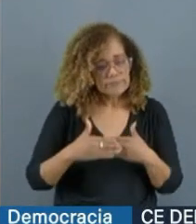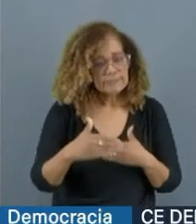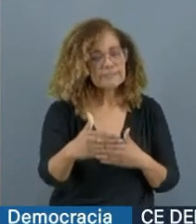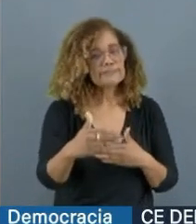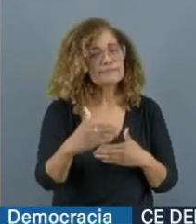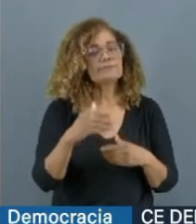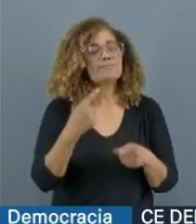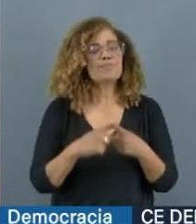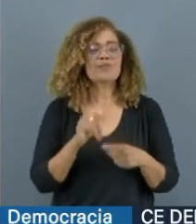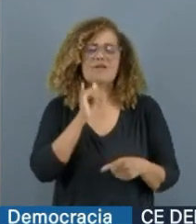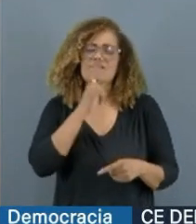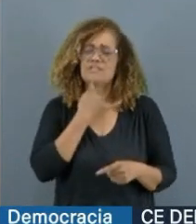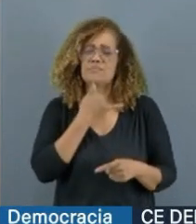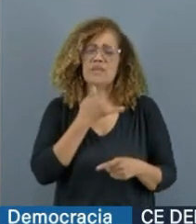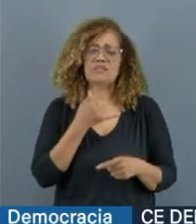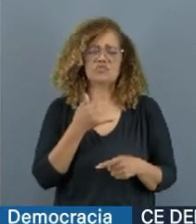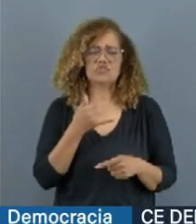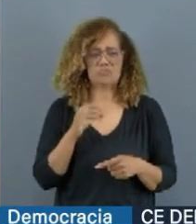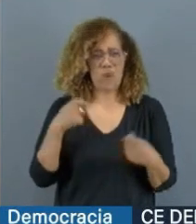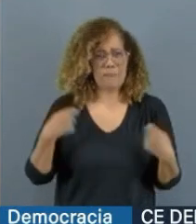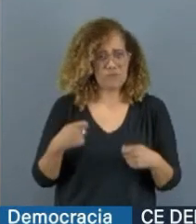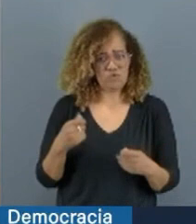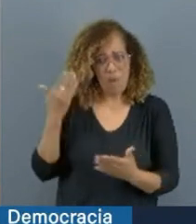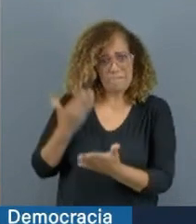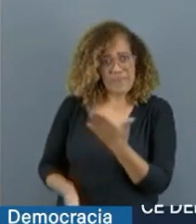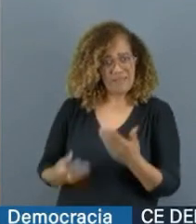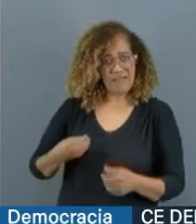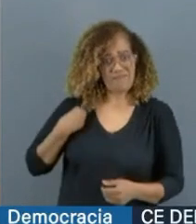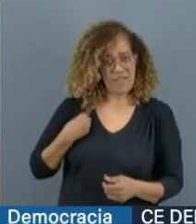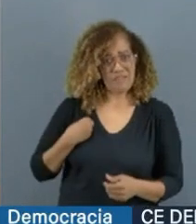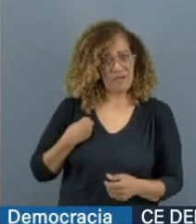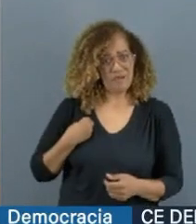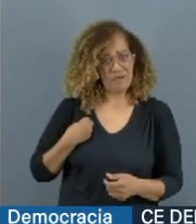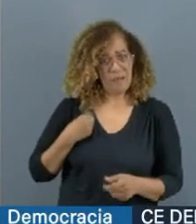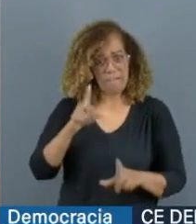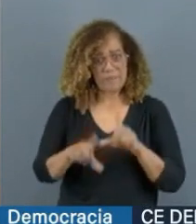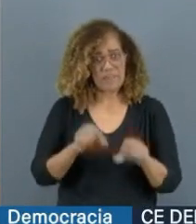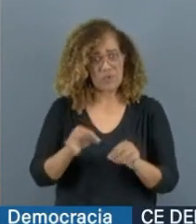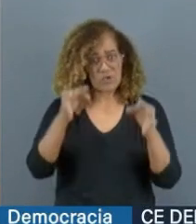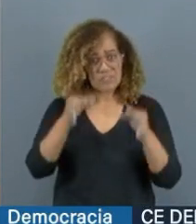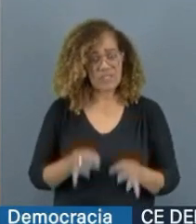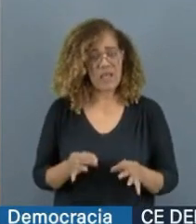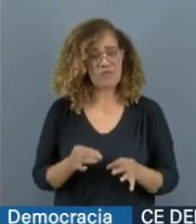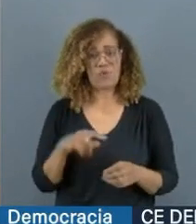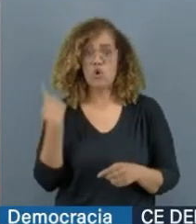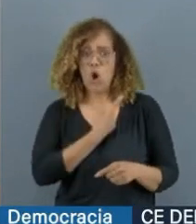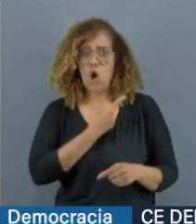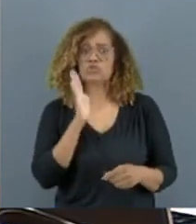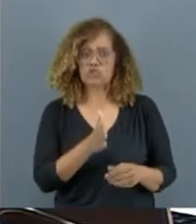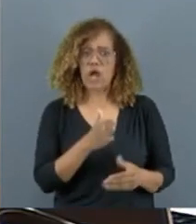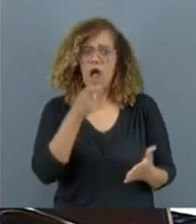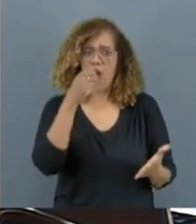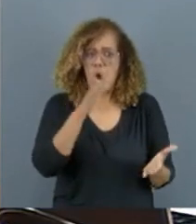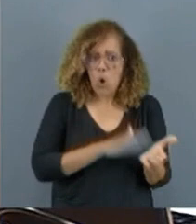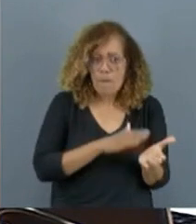infelizmente a gente precisou perder vidas para colocar prioridade nisso, embora que nós tenhamos feito muitas cobranças no ano